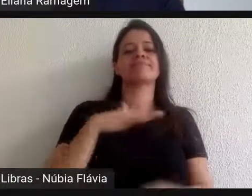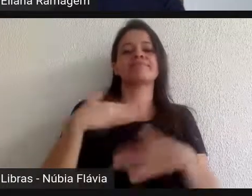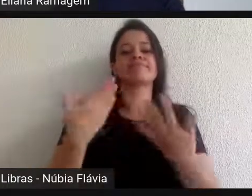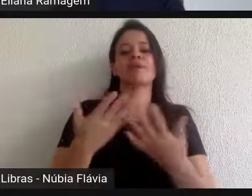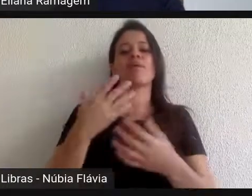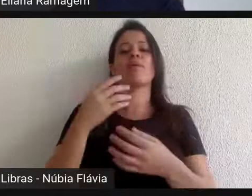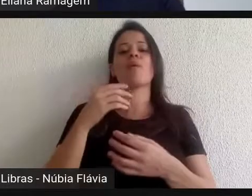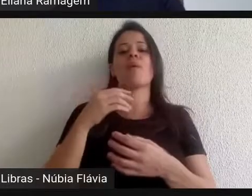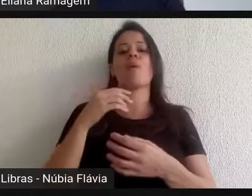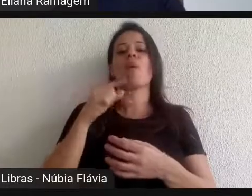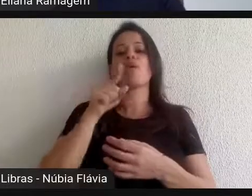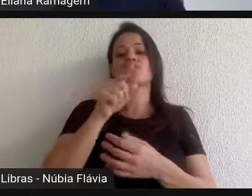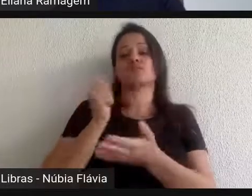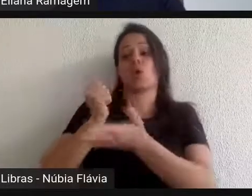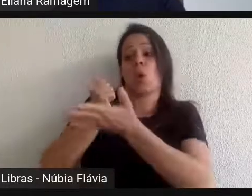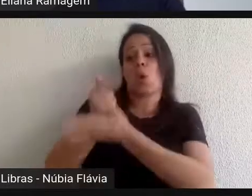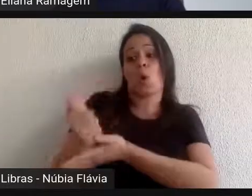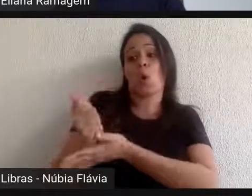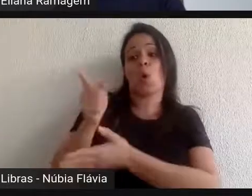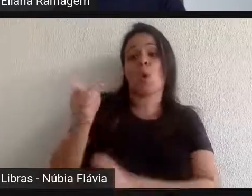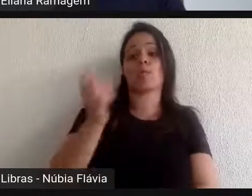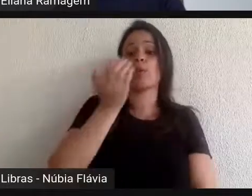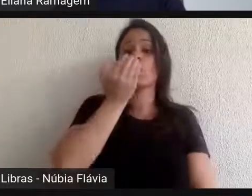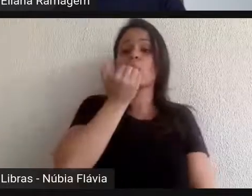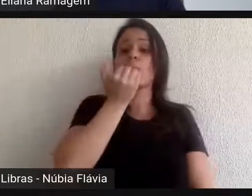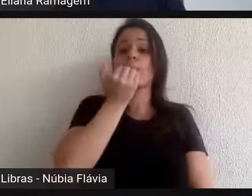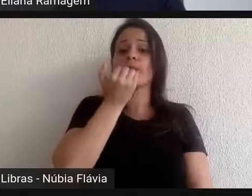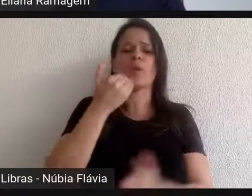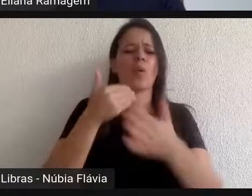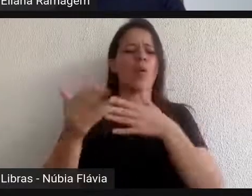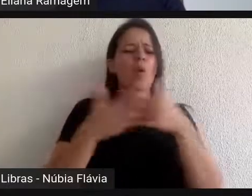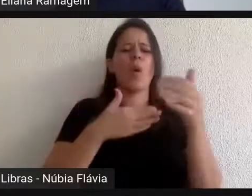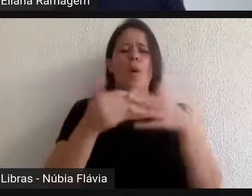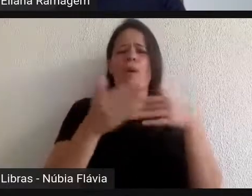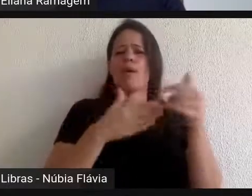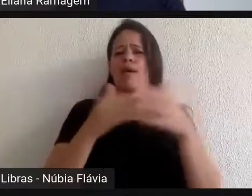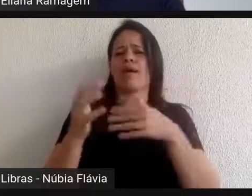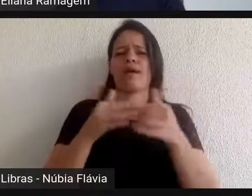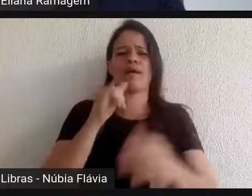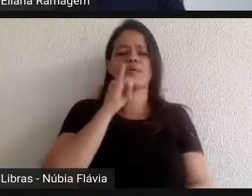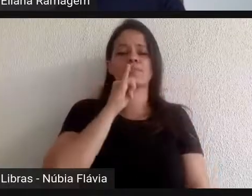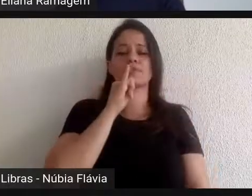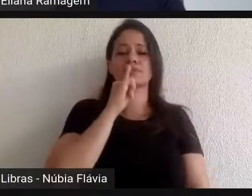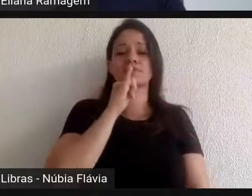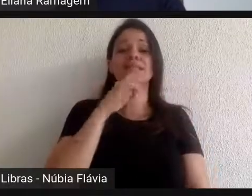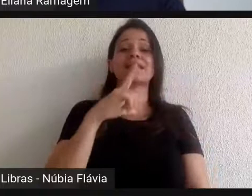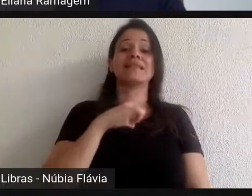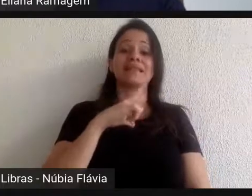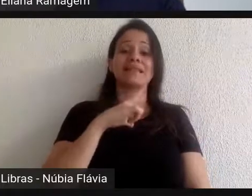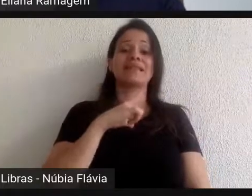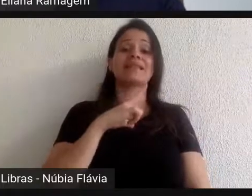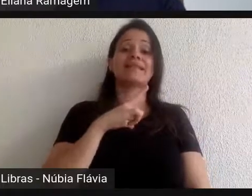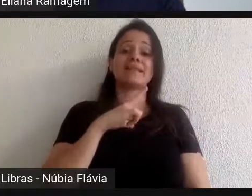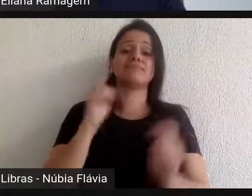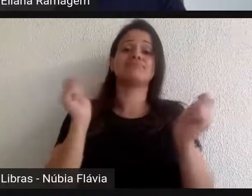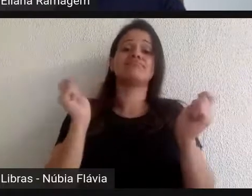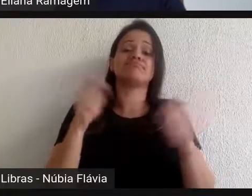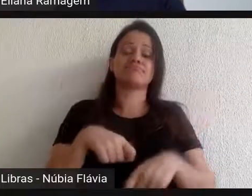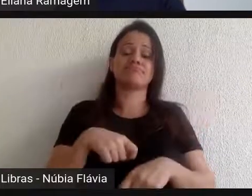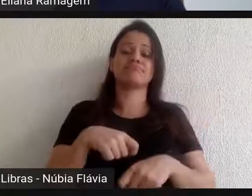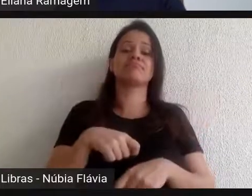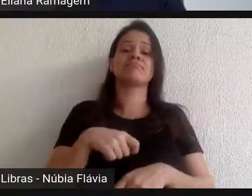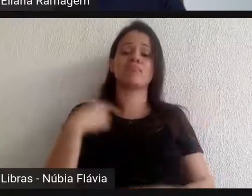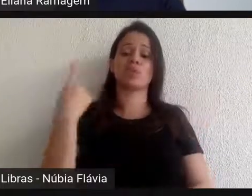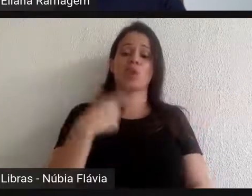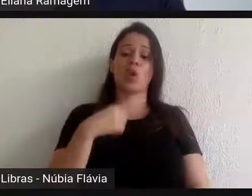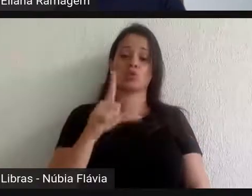que você costuma pegar aquele produto, né, que você costuma fazer o seu pedido.